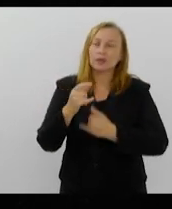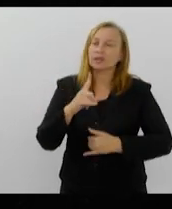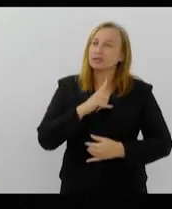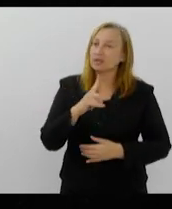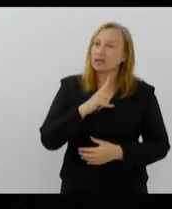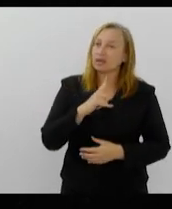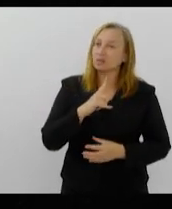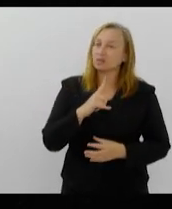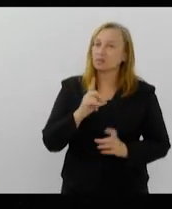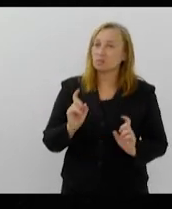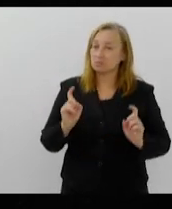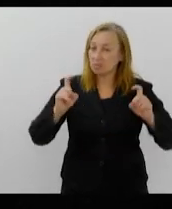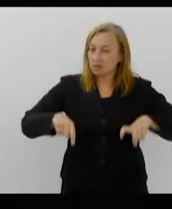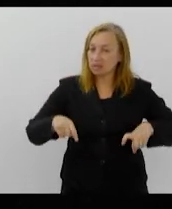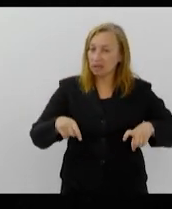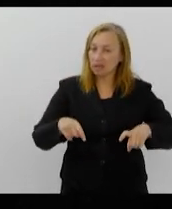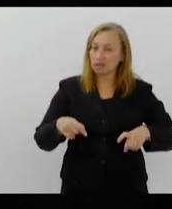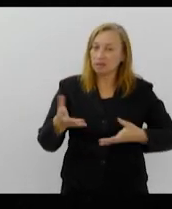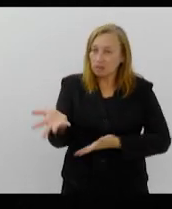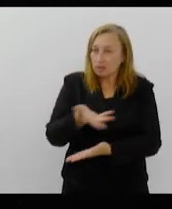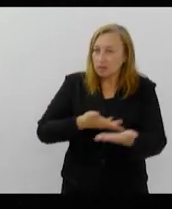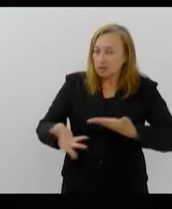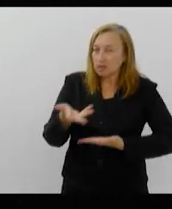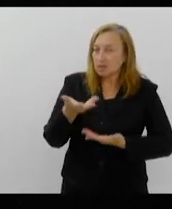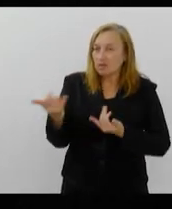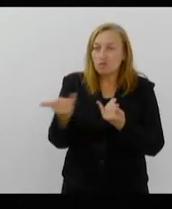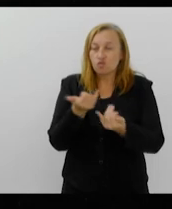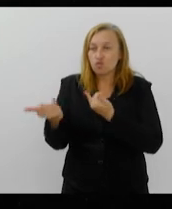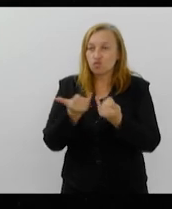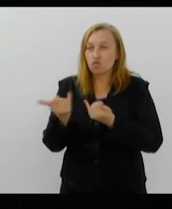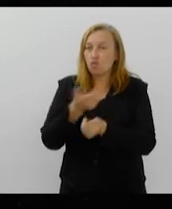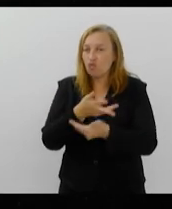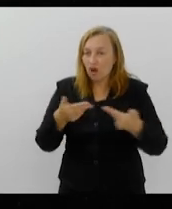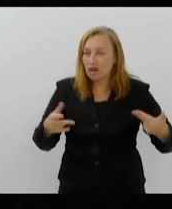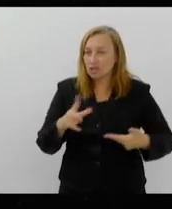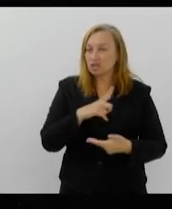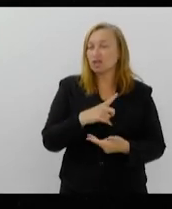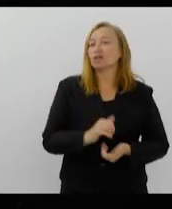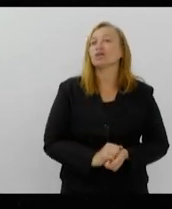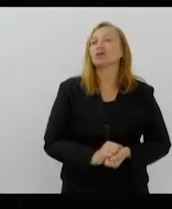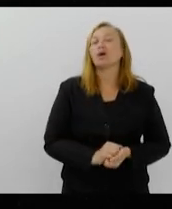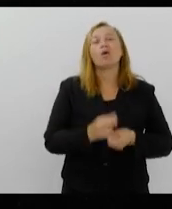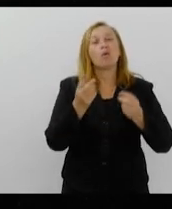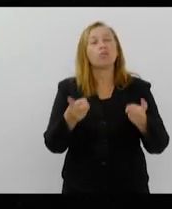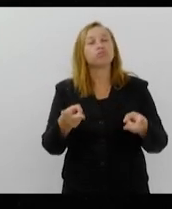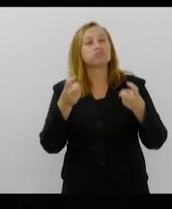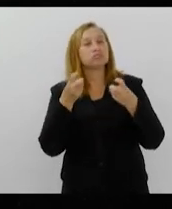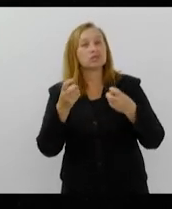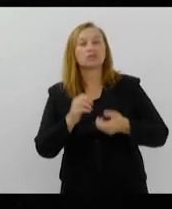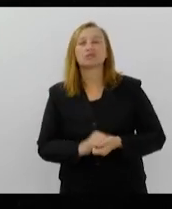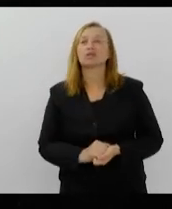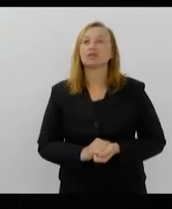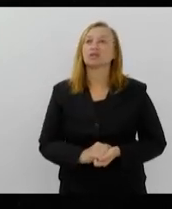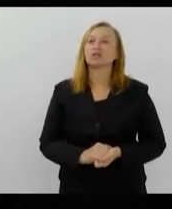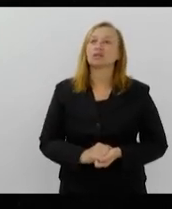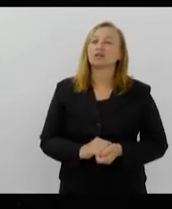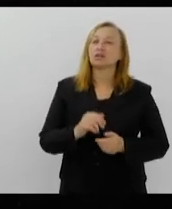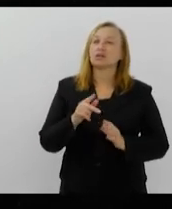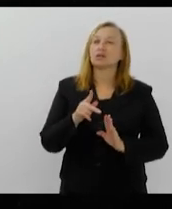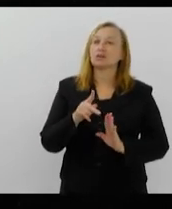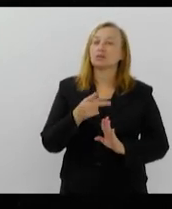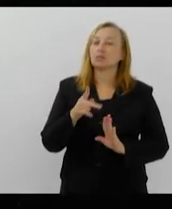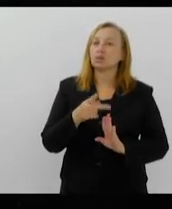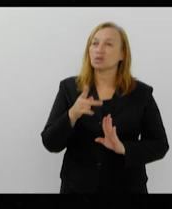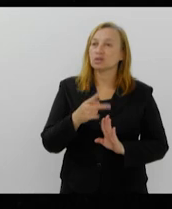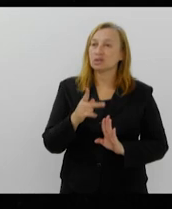um mandato participativo, então recebo muitas informações, e fui observar as portarias que são